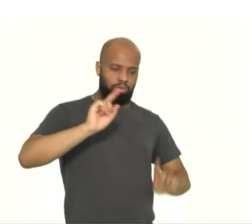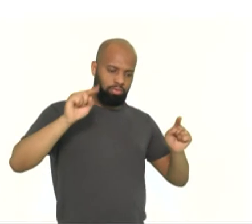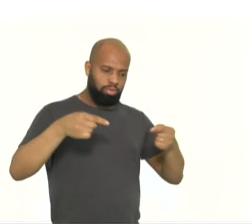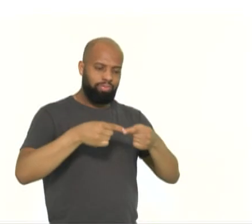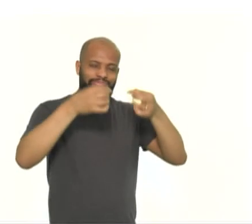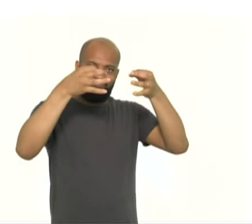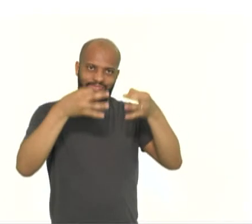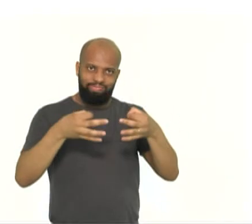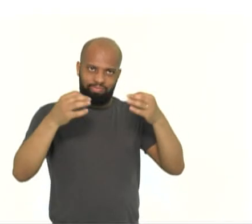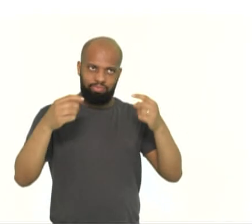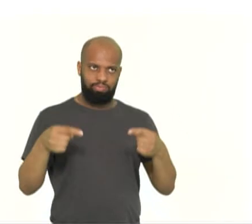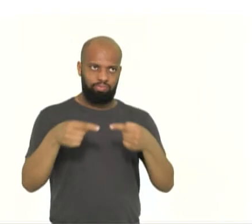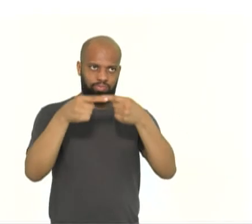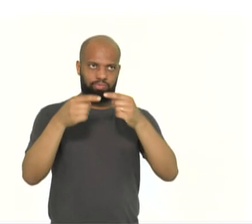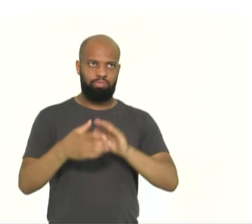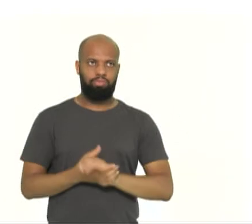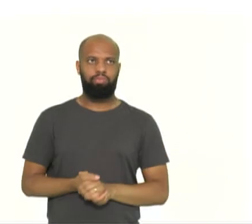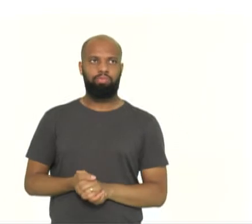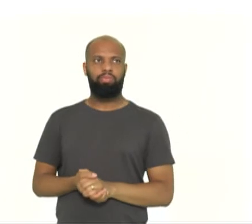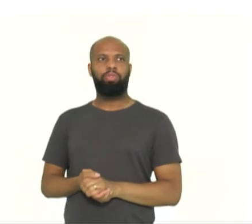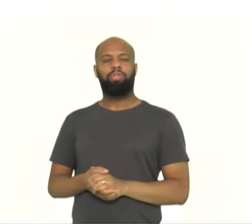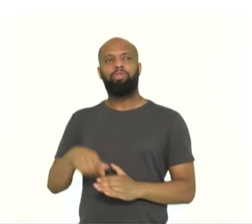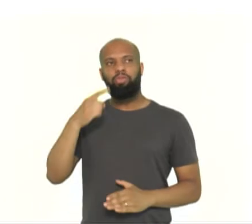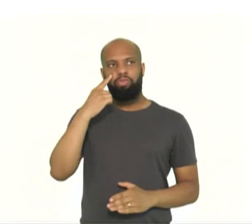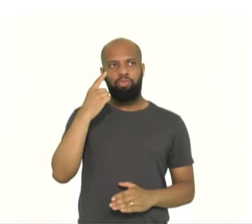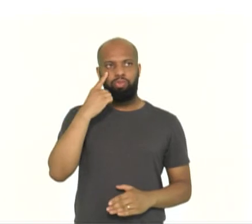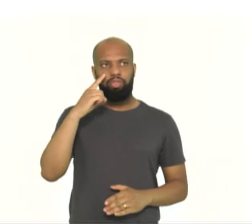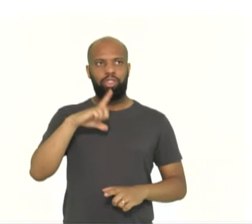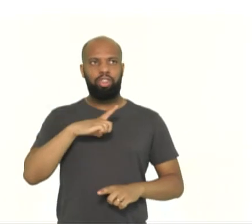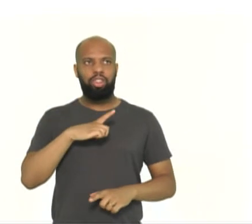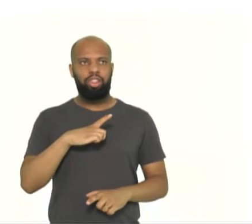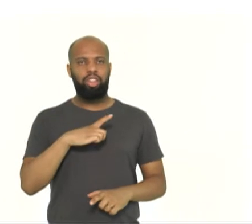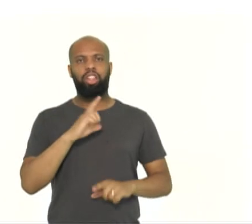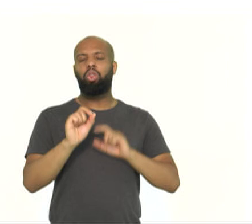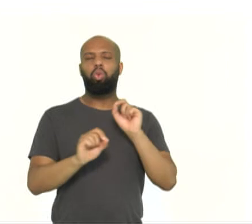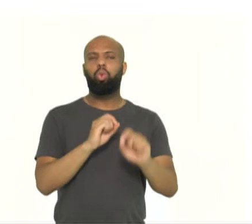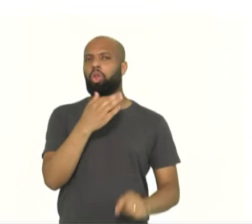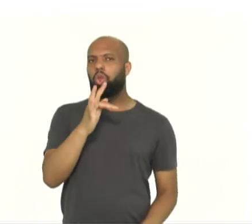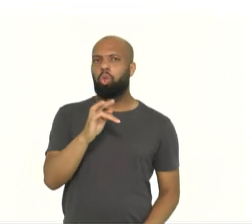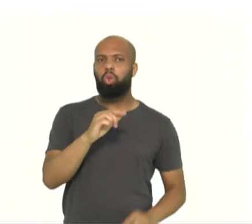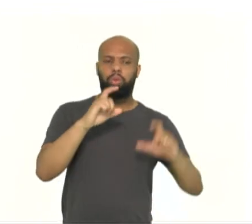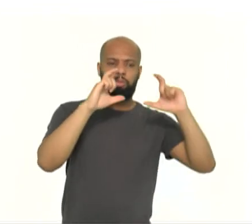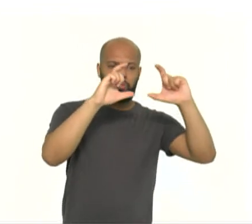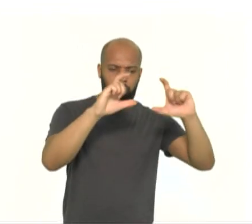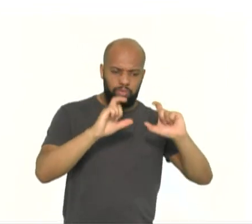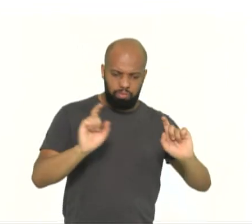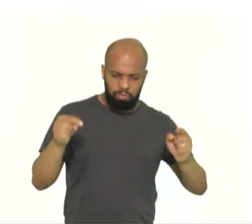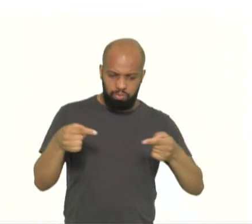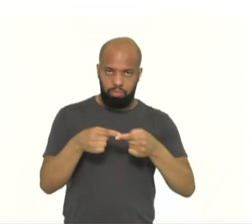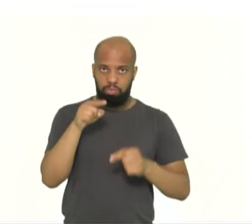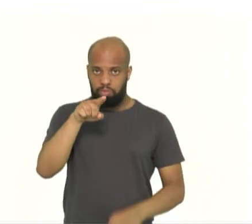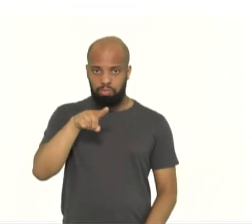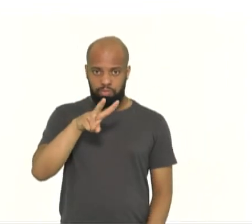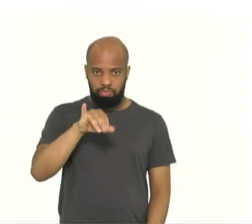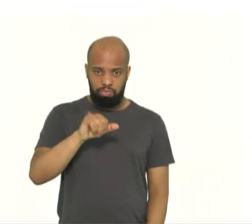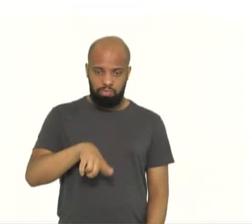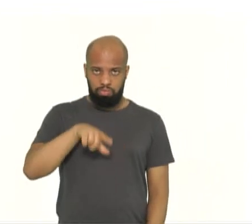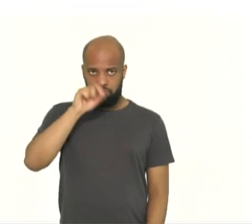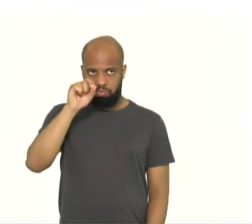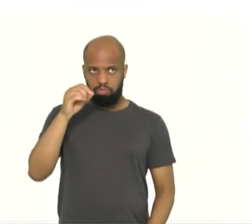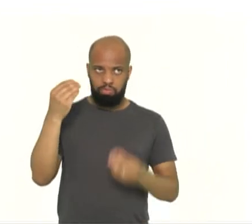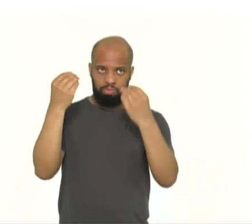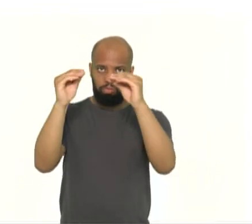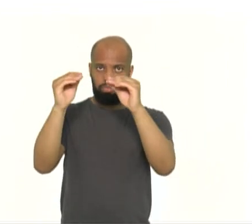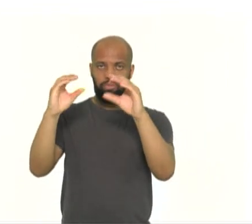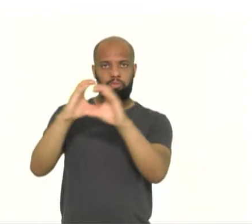Les duele sus estômagos, el estômago ou su estômago. Você vai escolher uma das três e vai